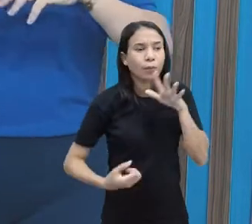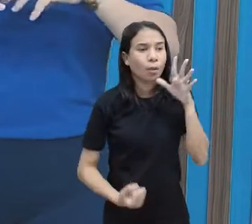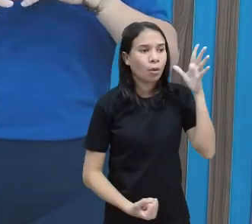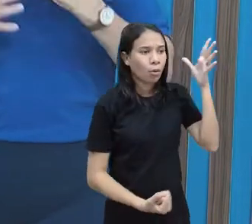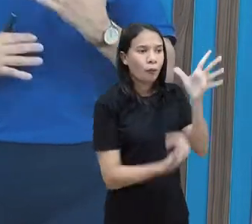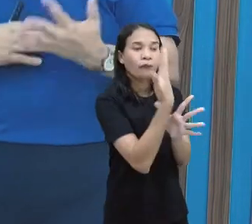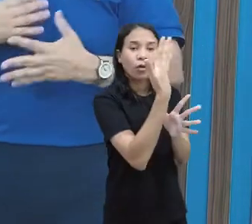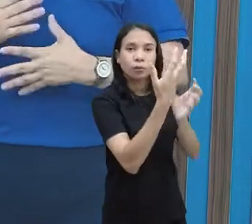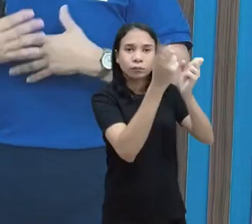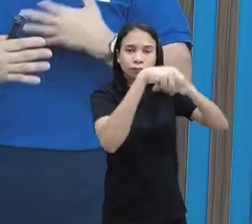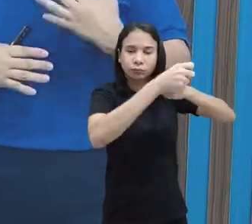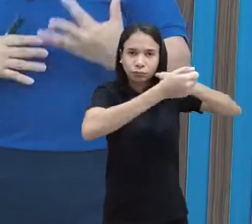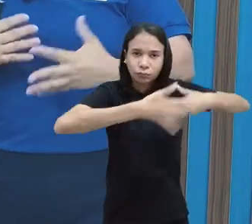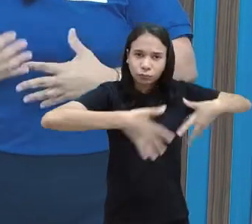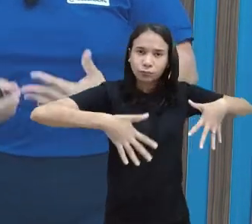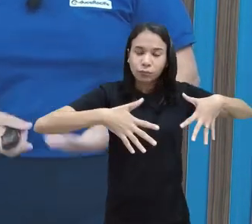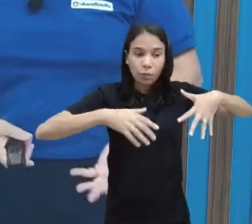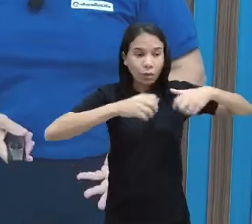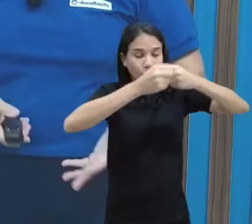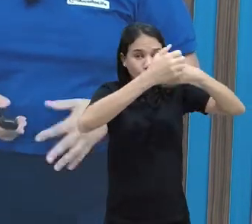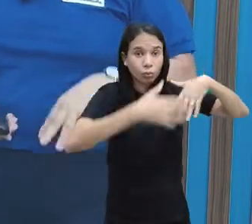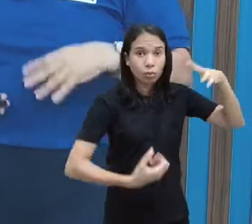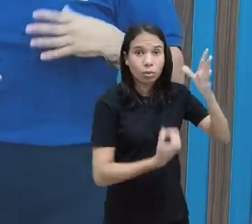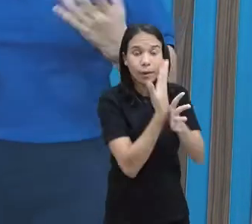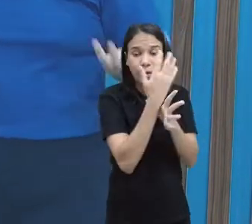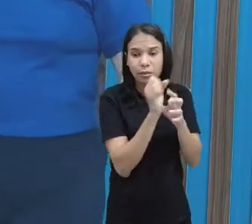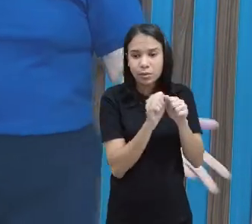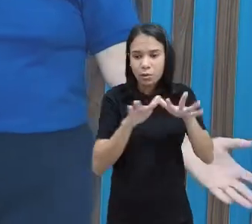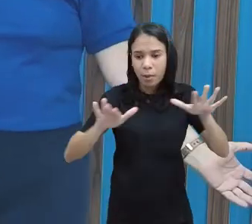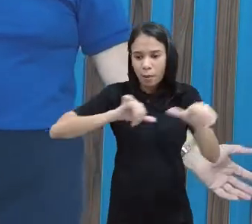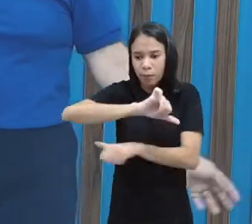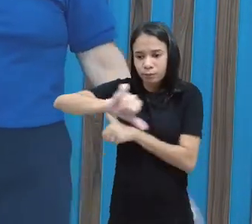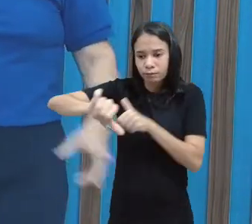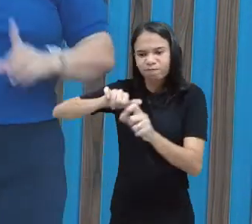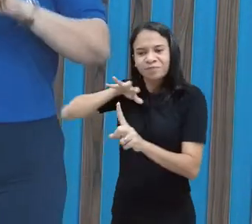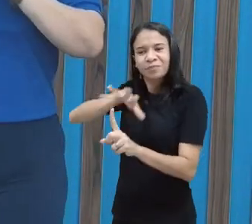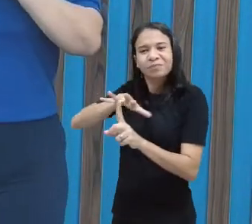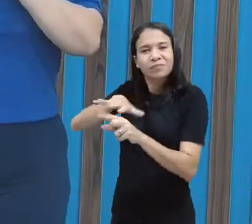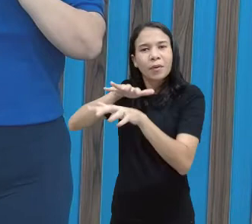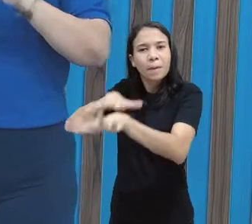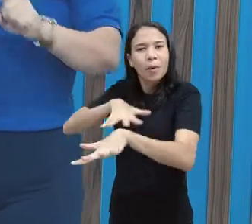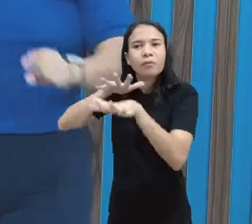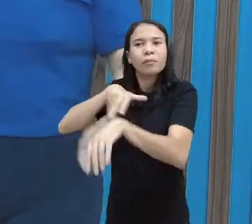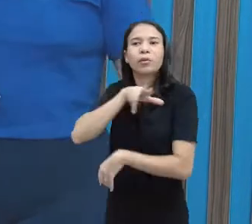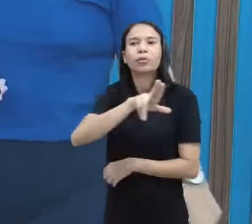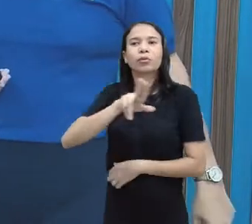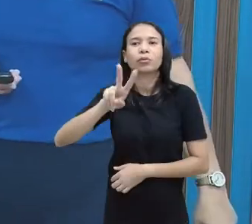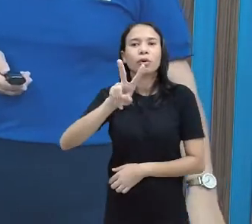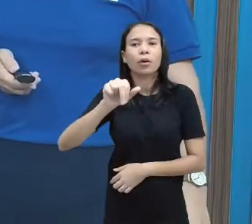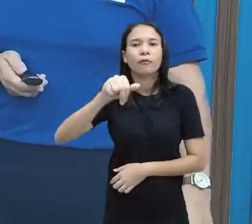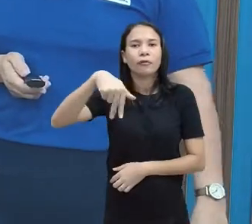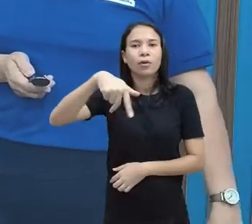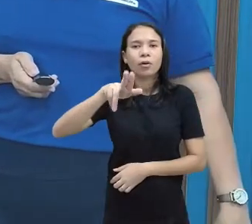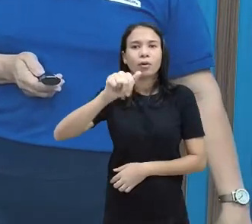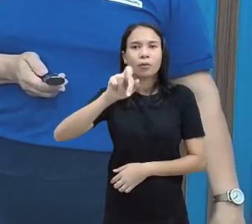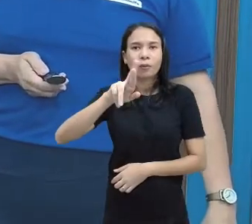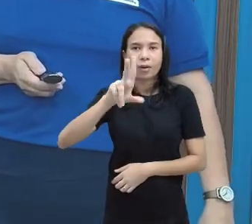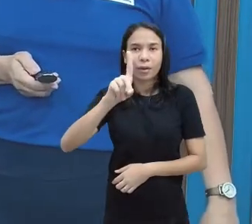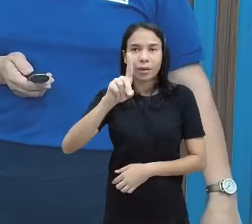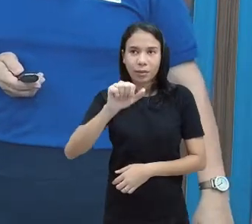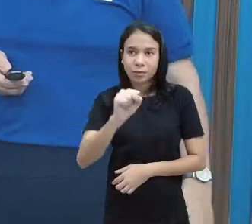fenômeno e esse fenômeno gerou movimentos de arte. Esses movimentos foram chamados de vanguardas. Vamos ver quais são